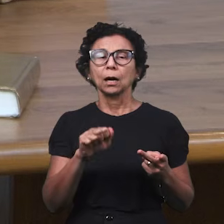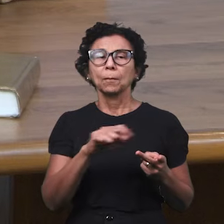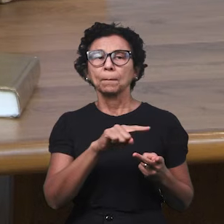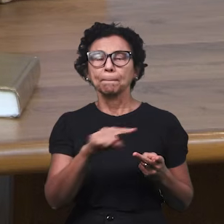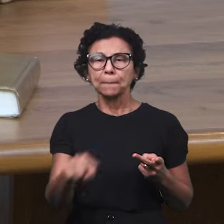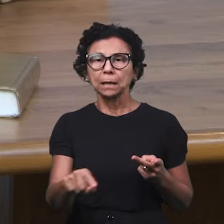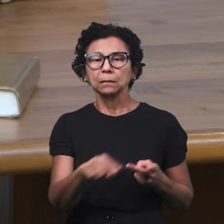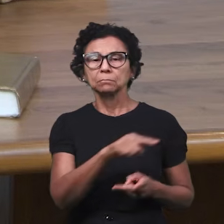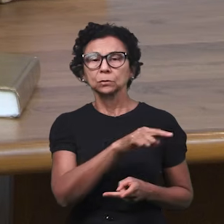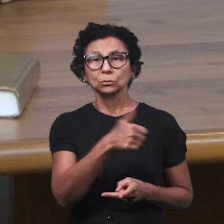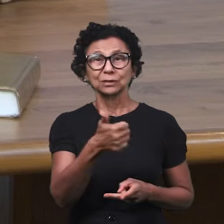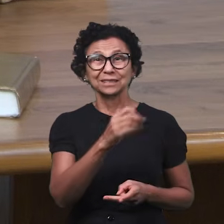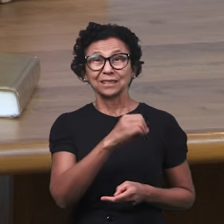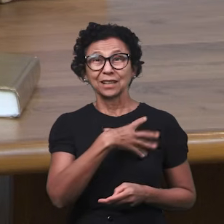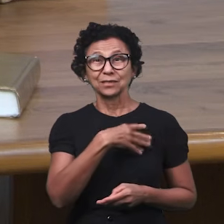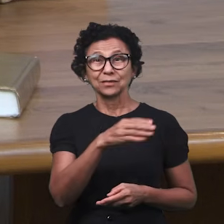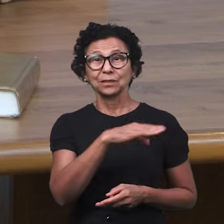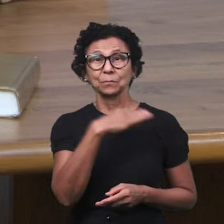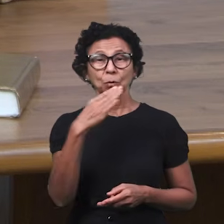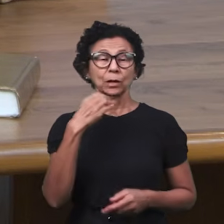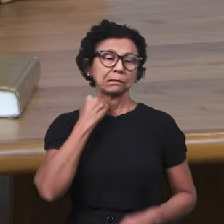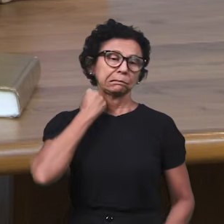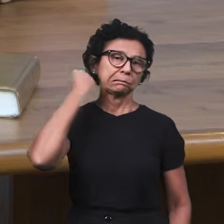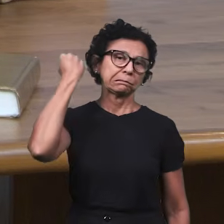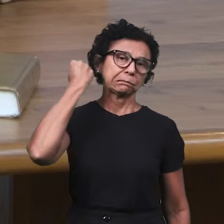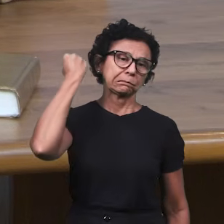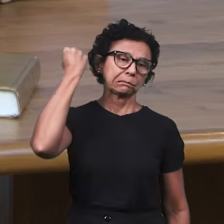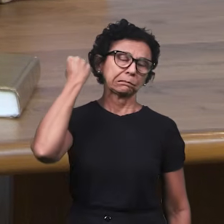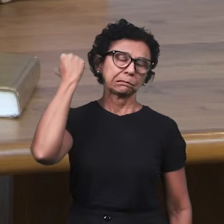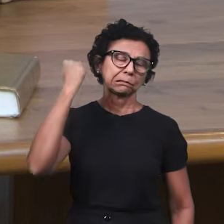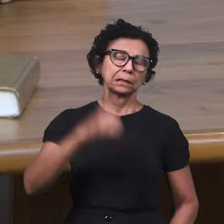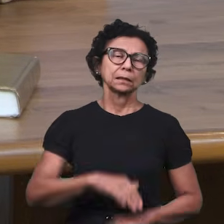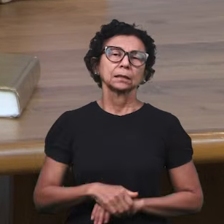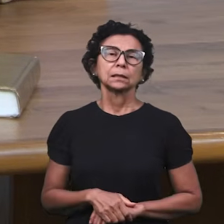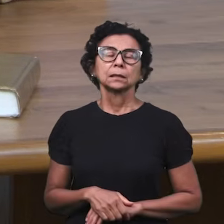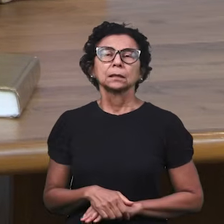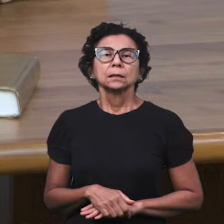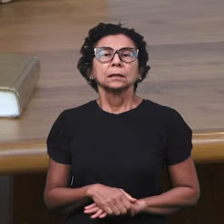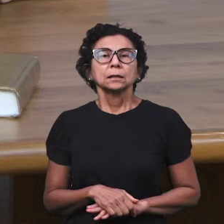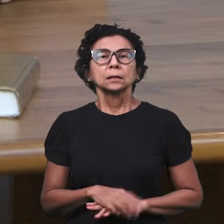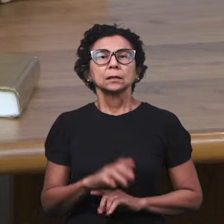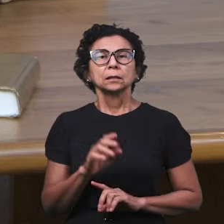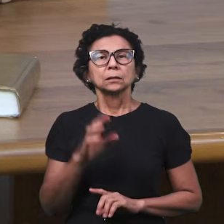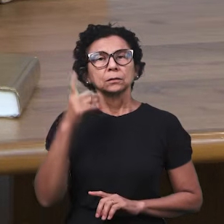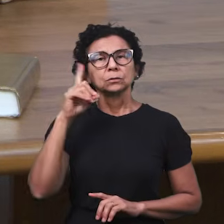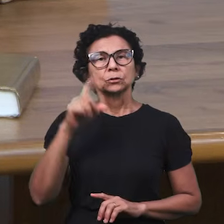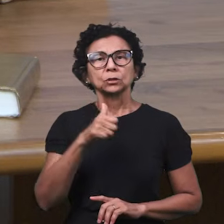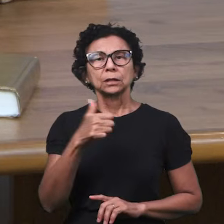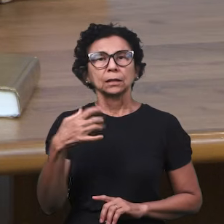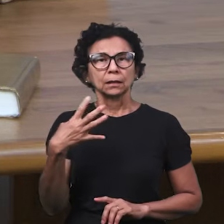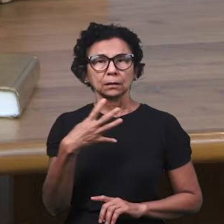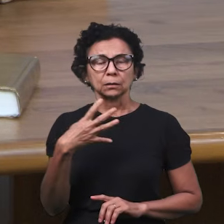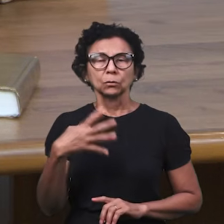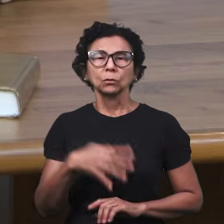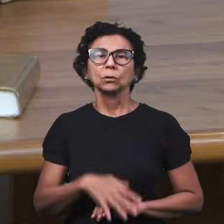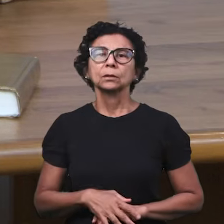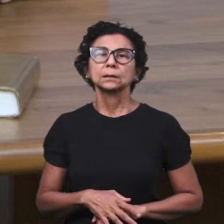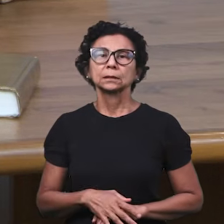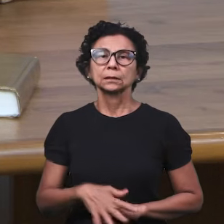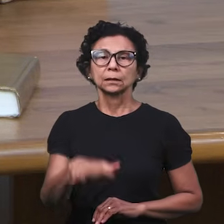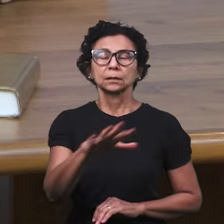em Suzã também no dia 14 do mês de Adar, e mataram em Suzã 300